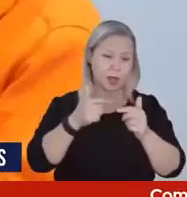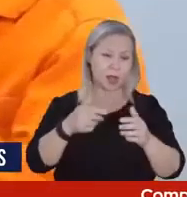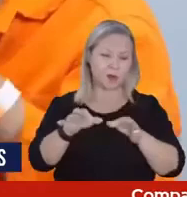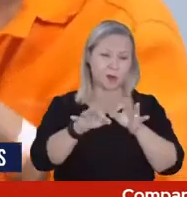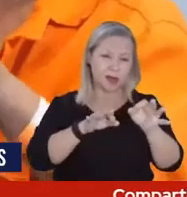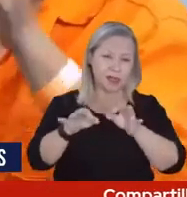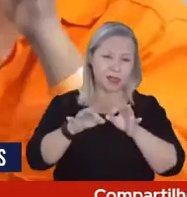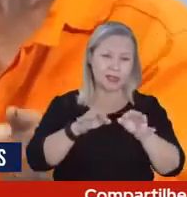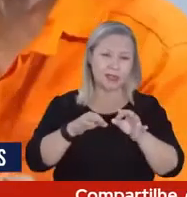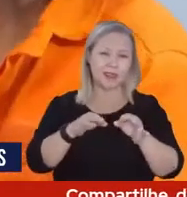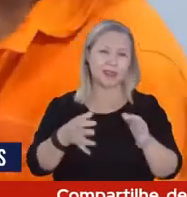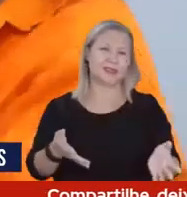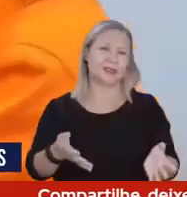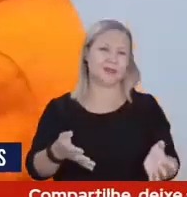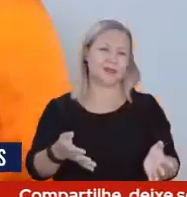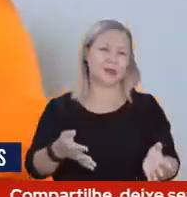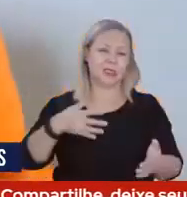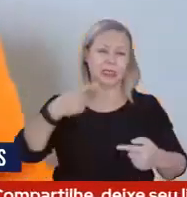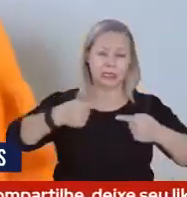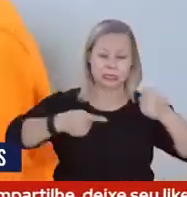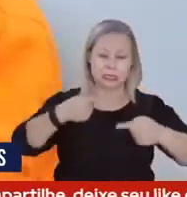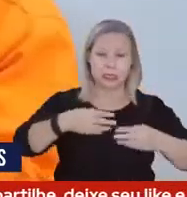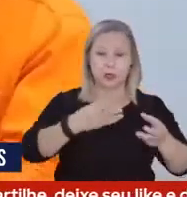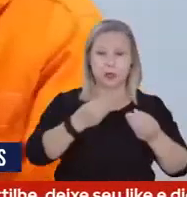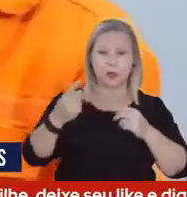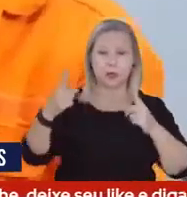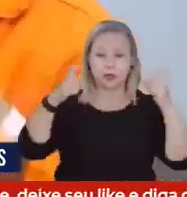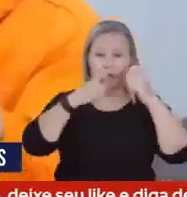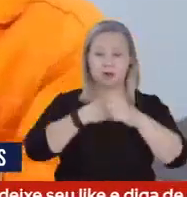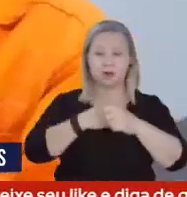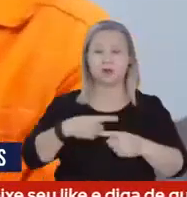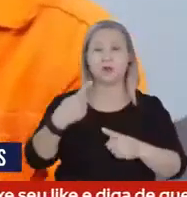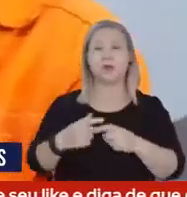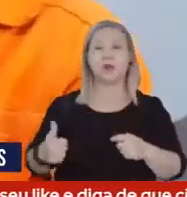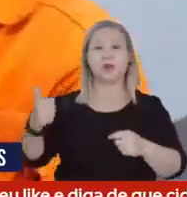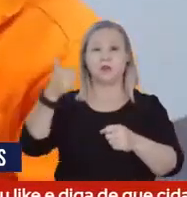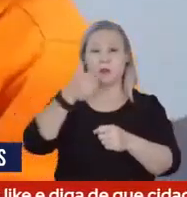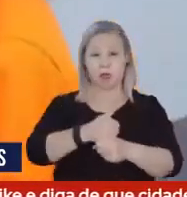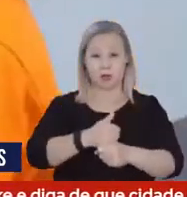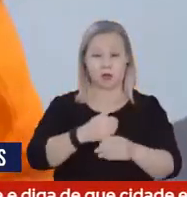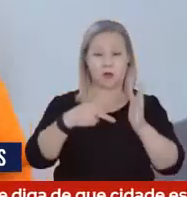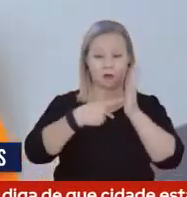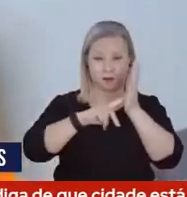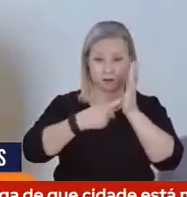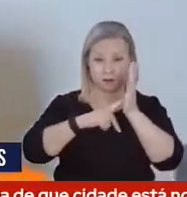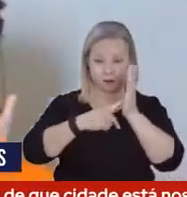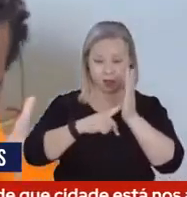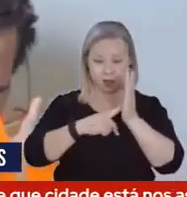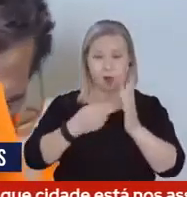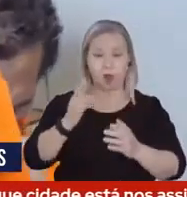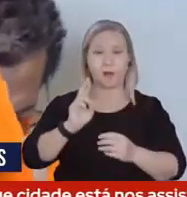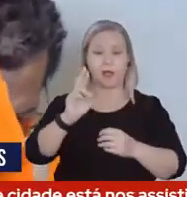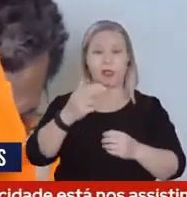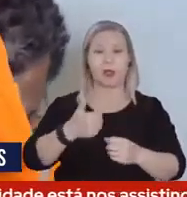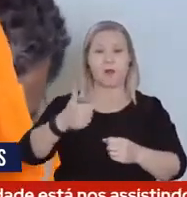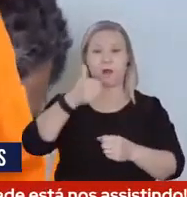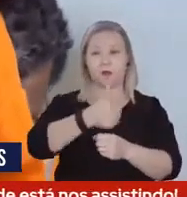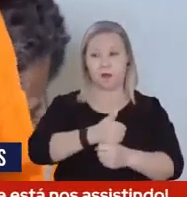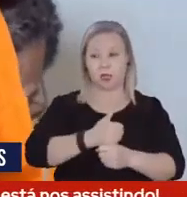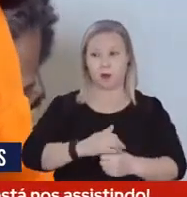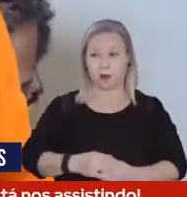Por quê? Porque os patrões, o Sindicom, representado pelos patrões, eles estão querendo